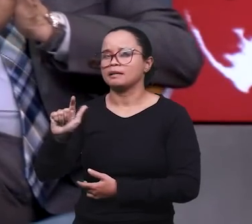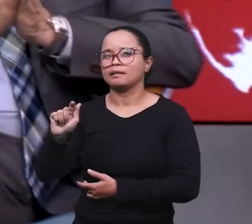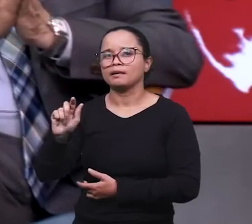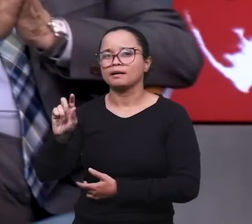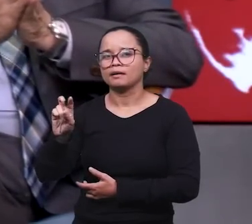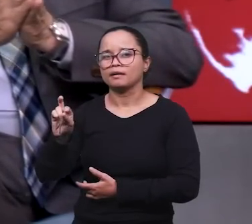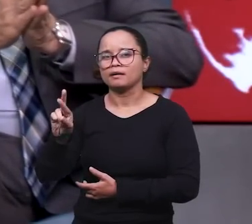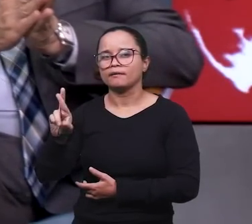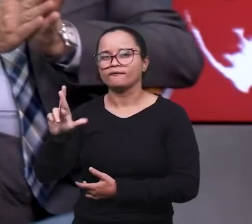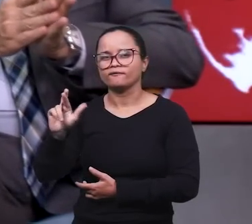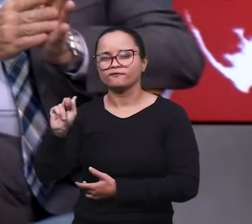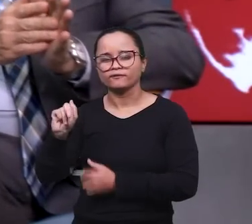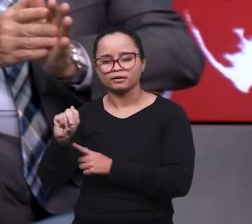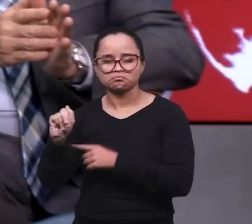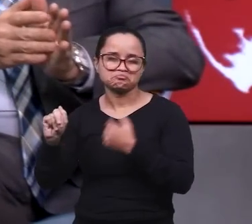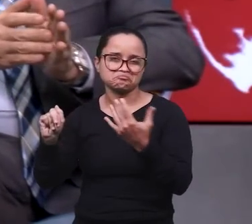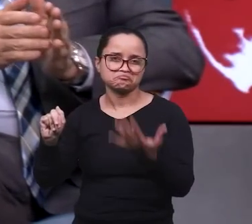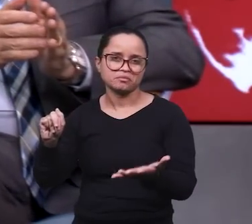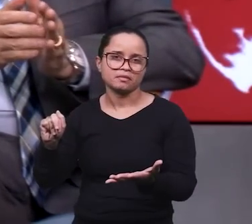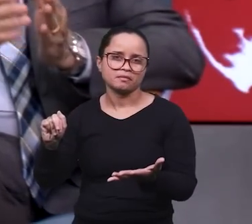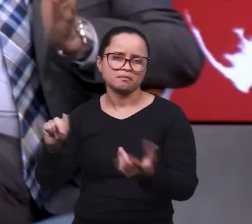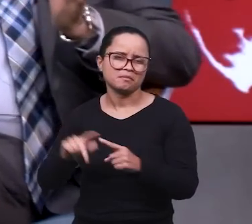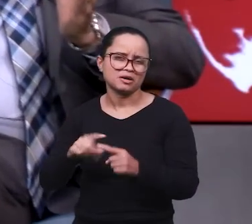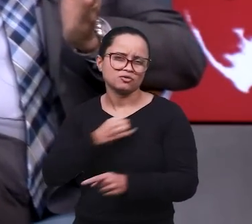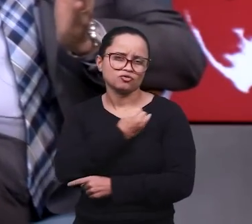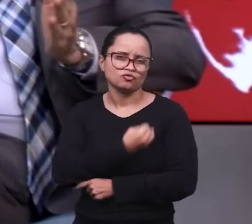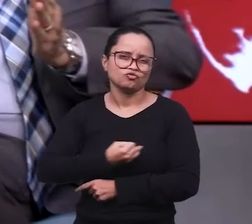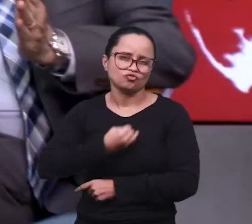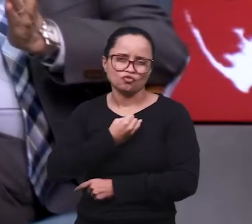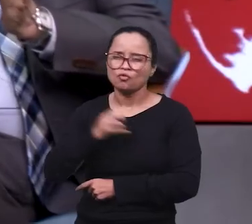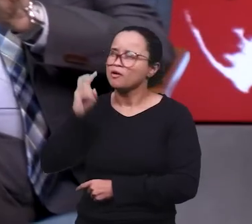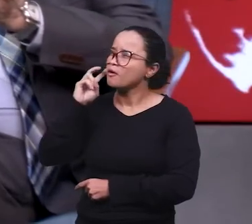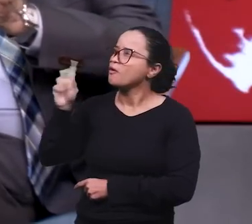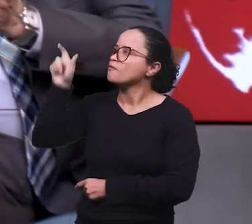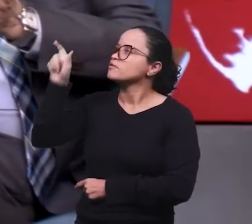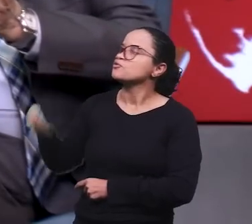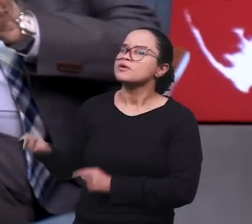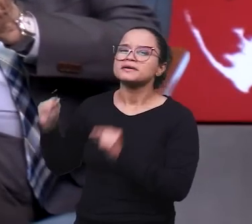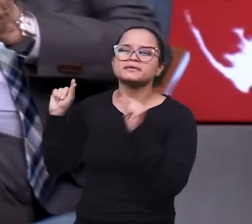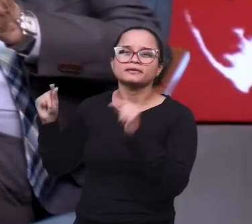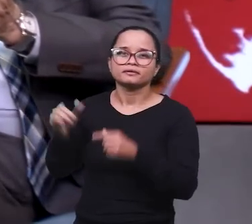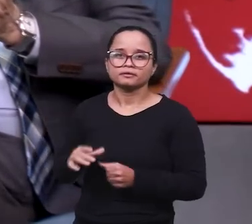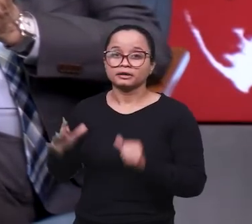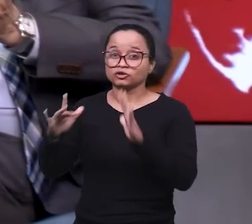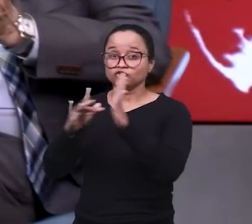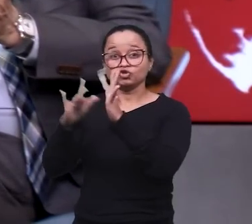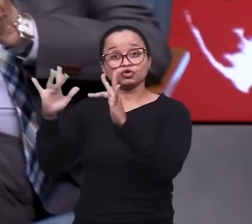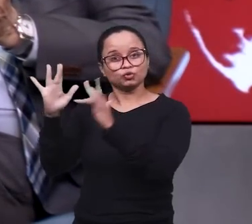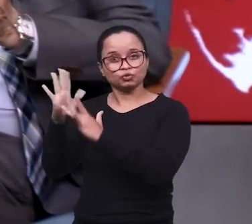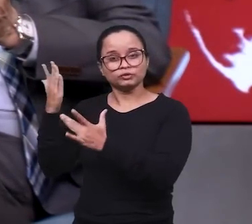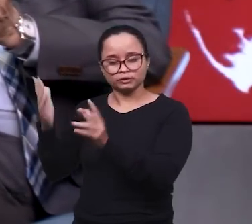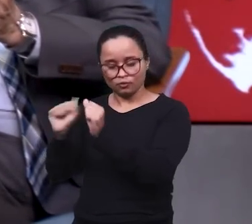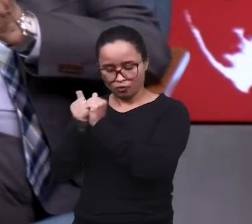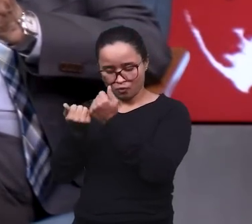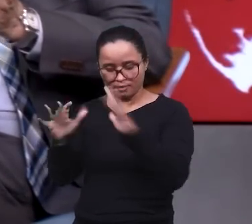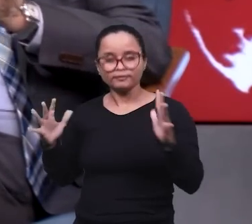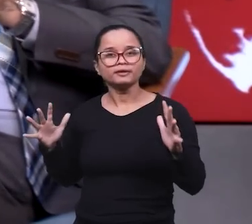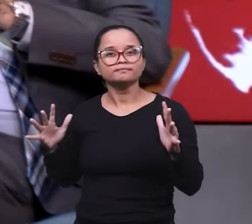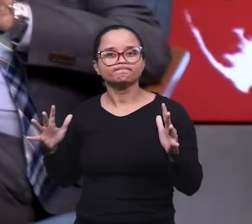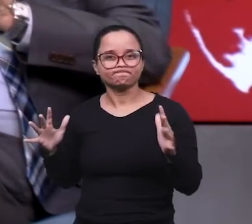Ora, mas João viu quem? João viu Jesus